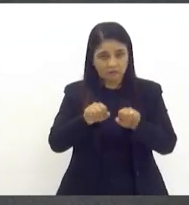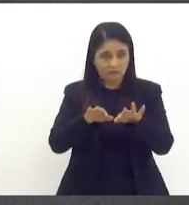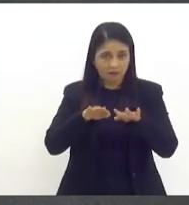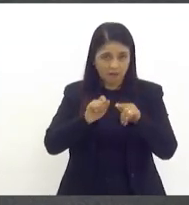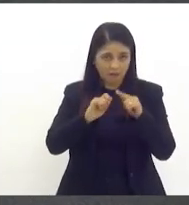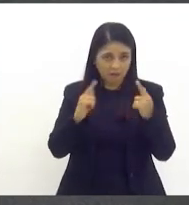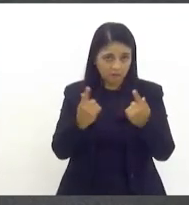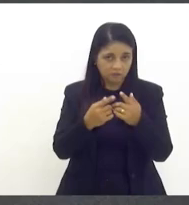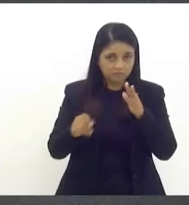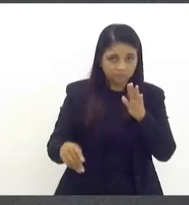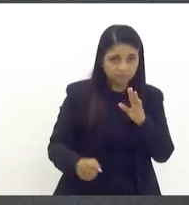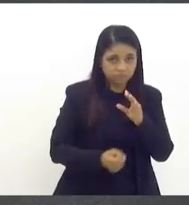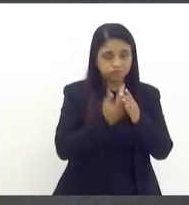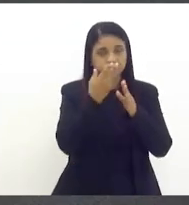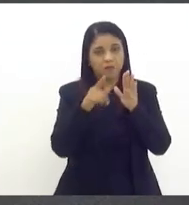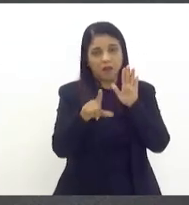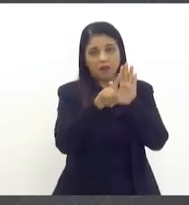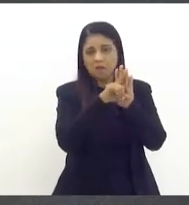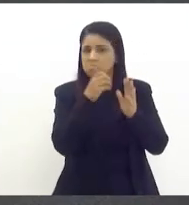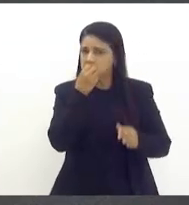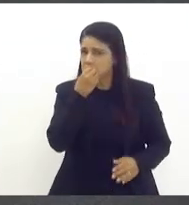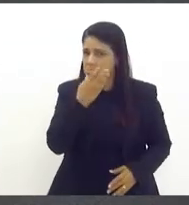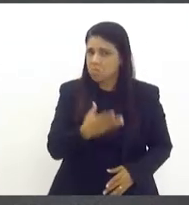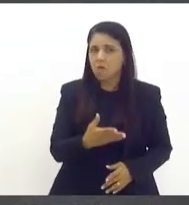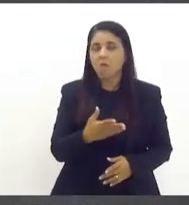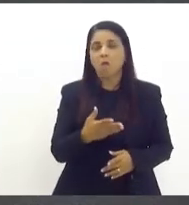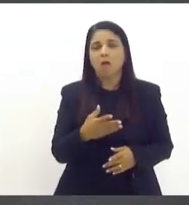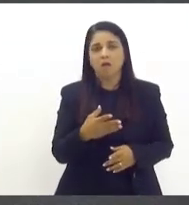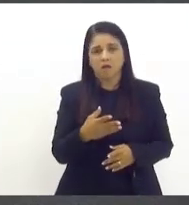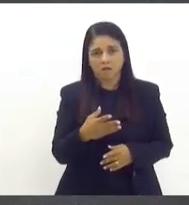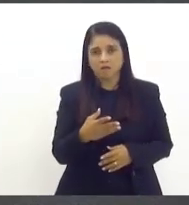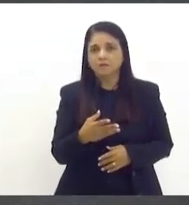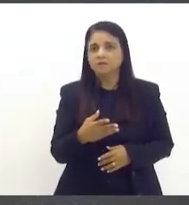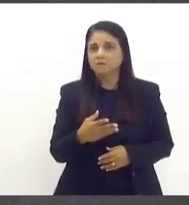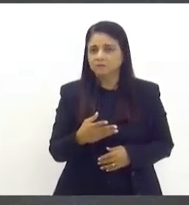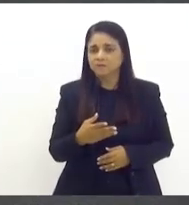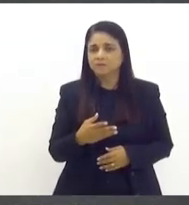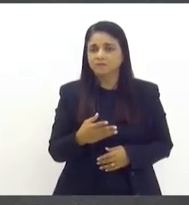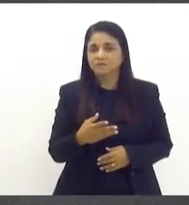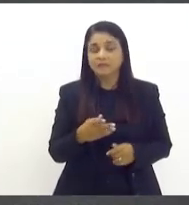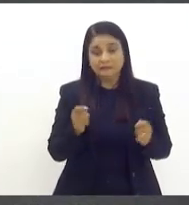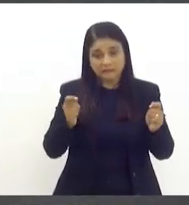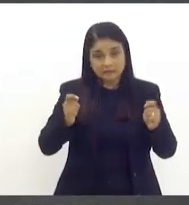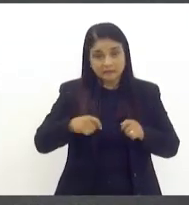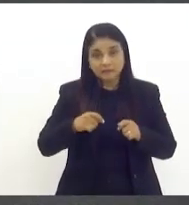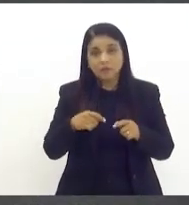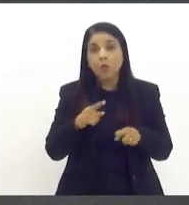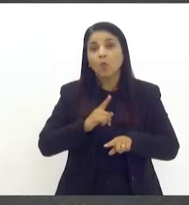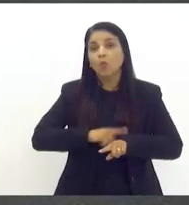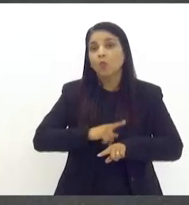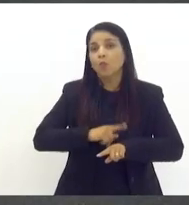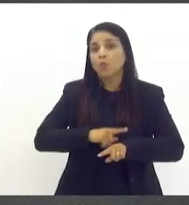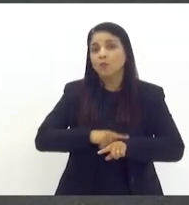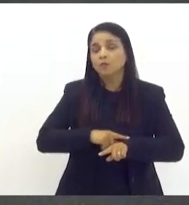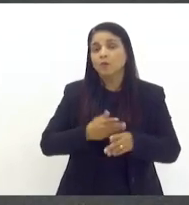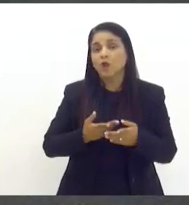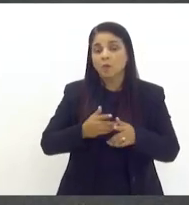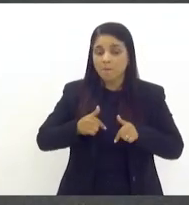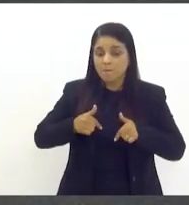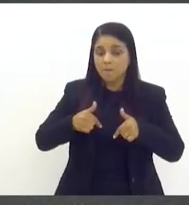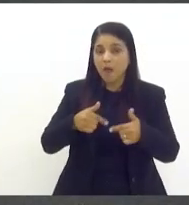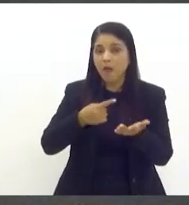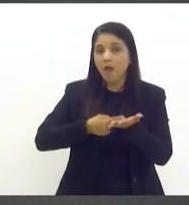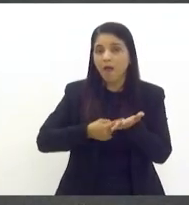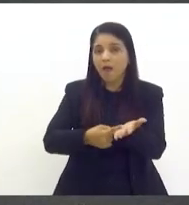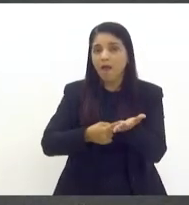são todas muito boas e nos basta agora é fazer cumprir essas